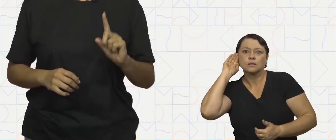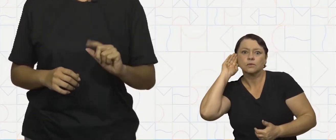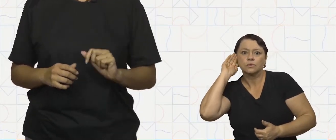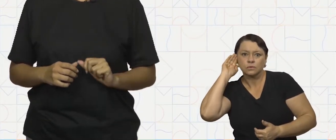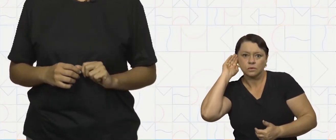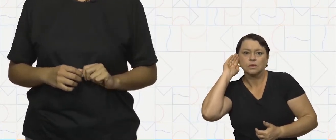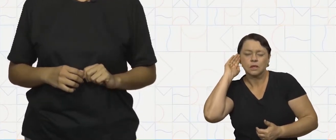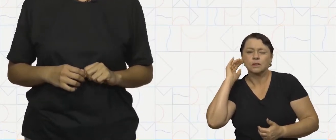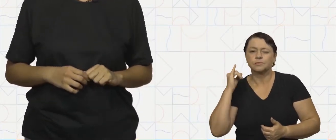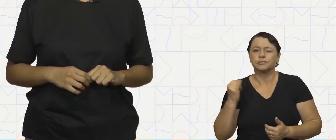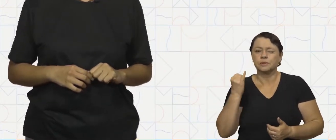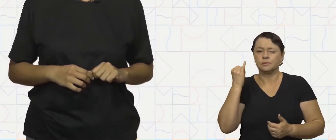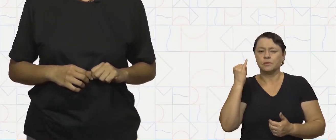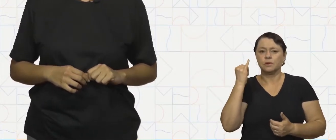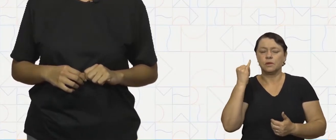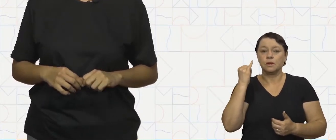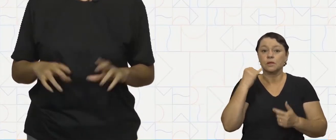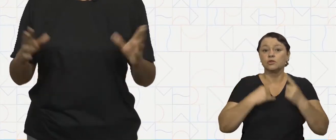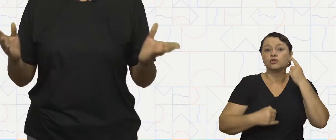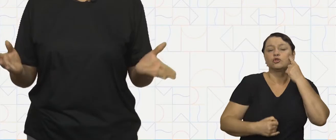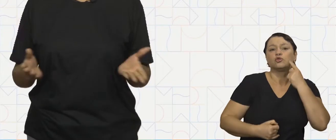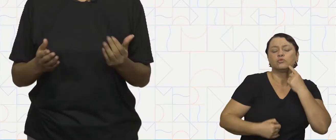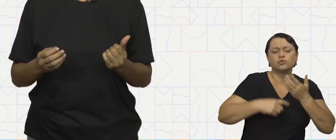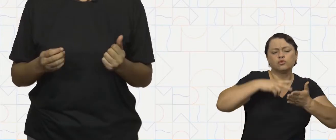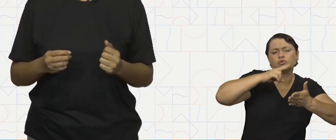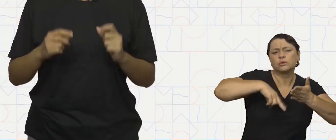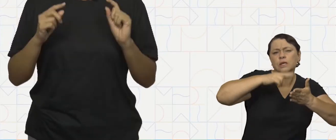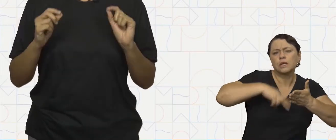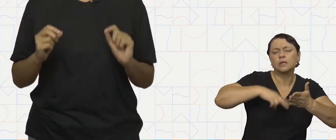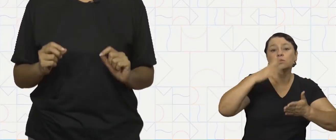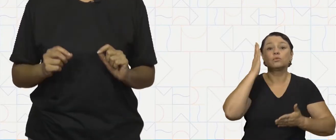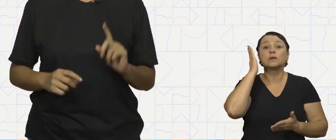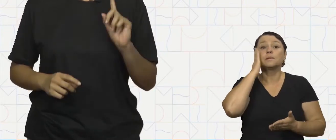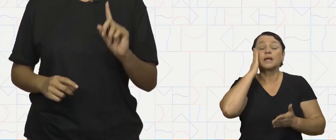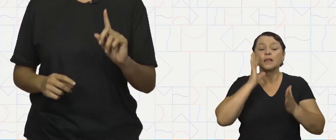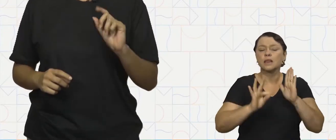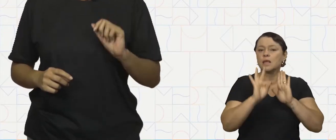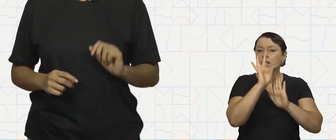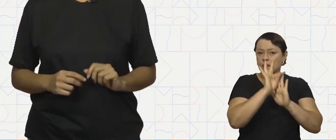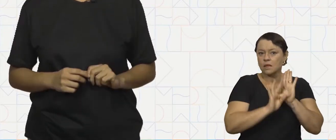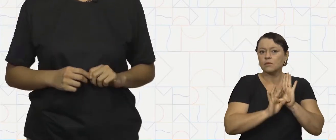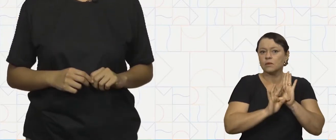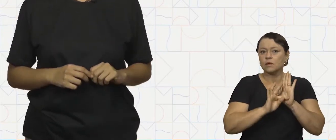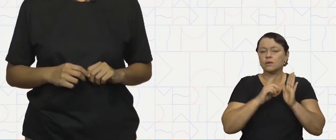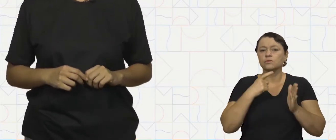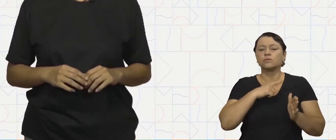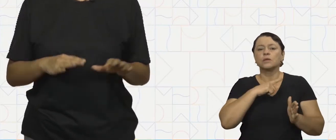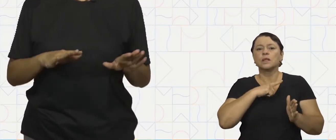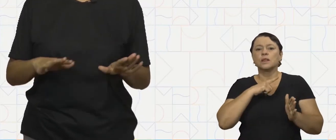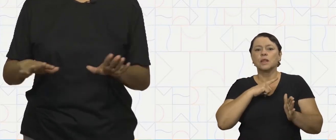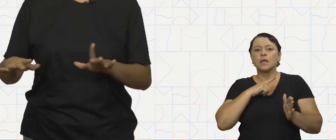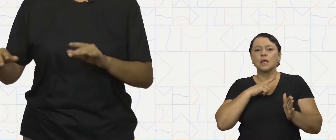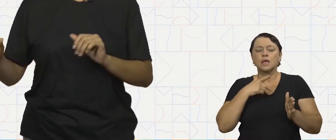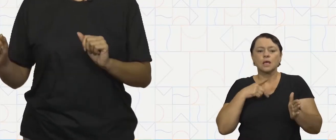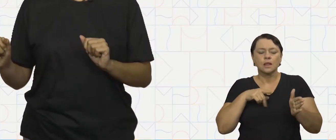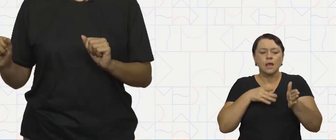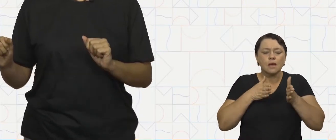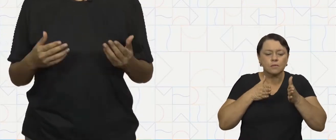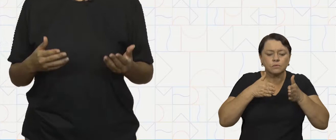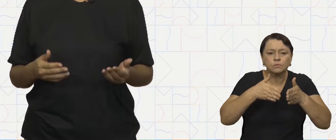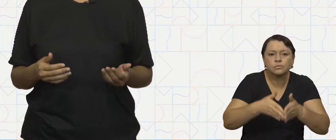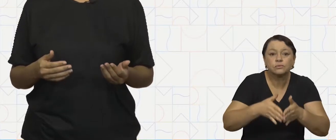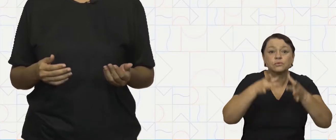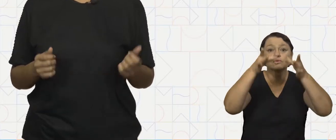importante para que possamos compreender o texto como um todo e também identificar com facilidade os seus